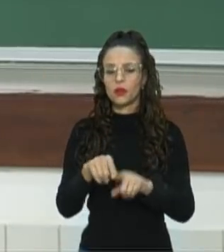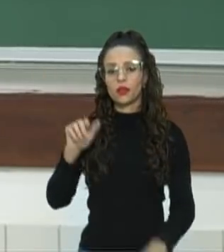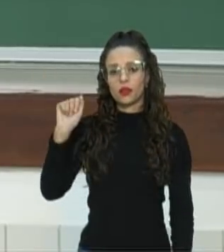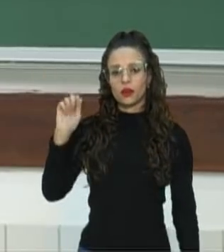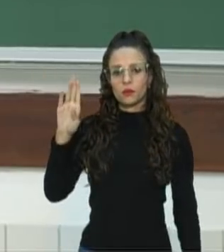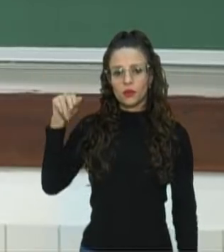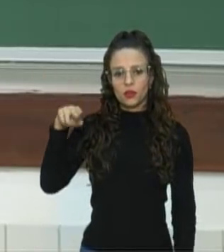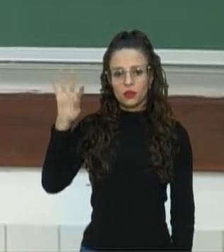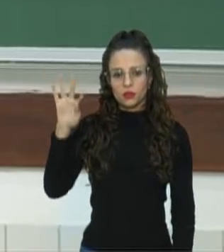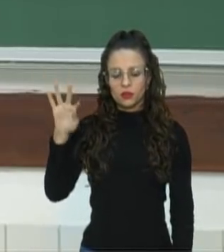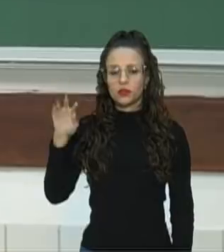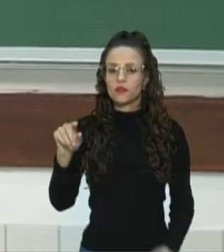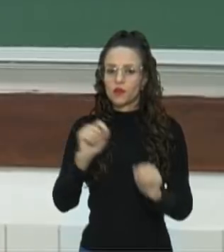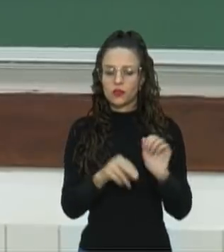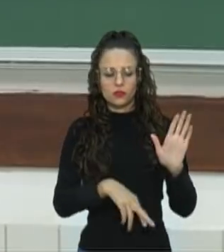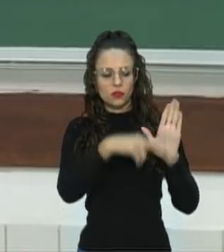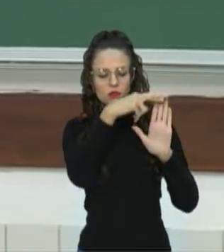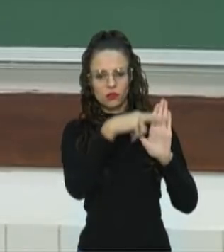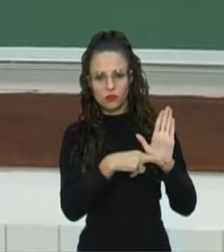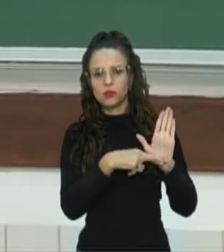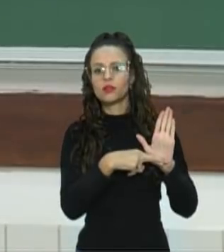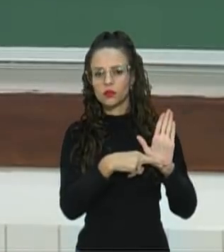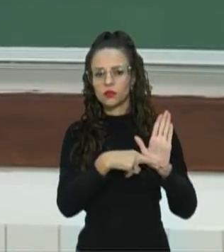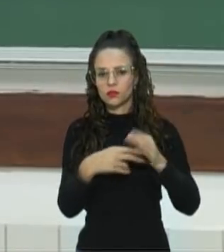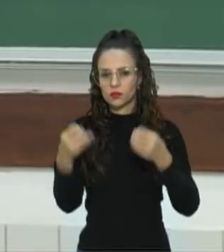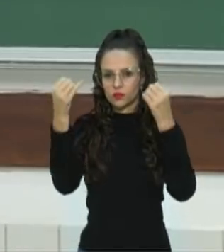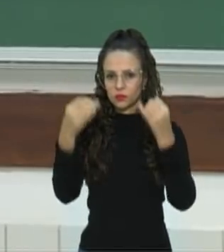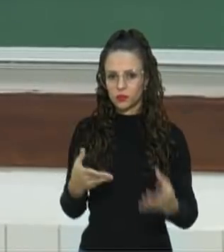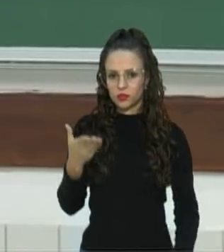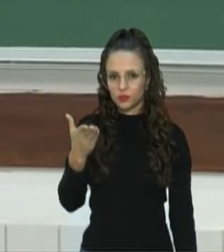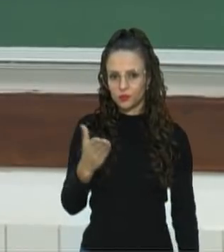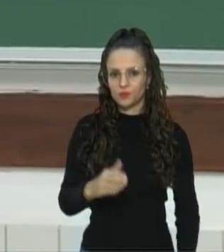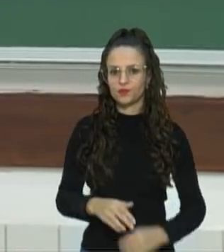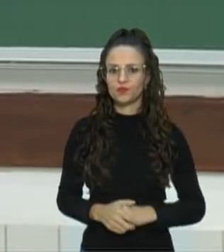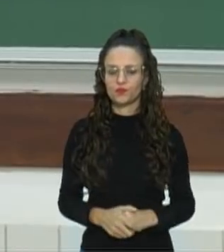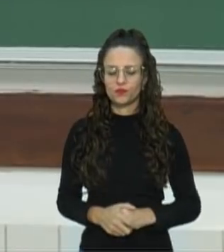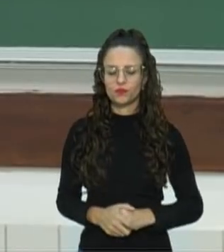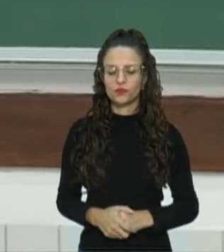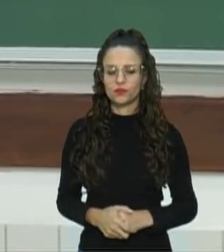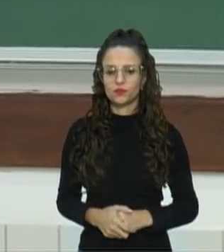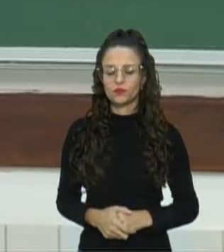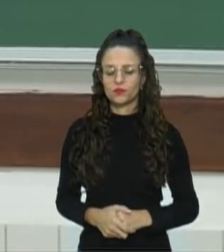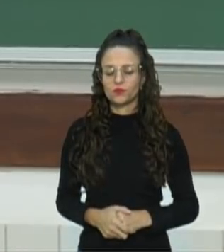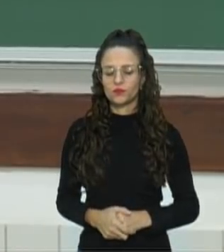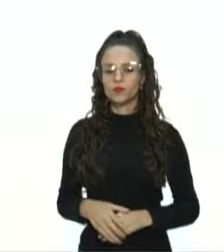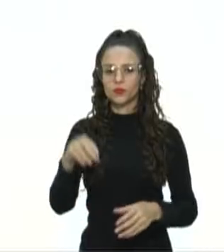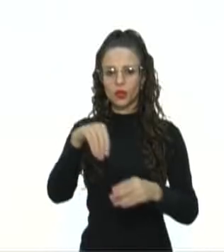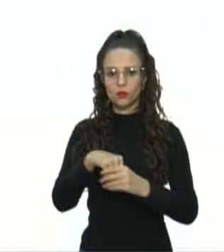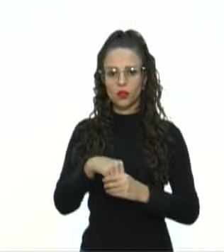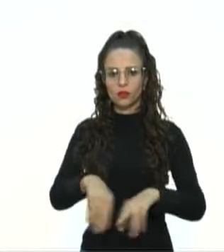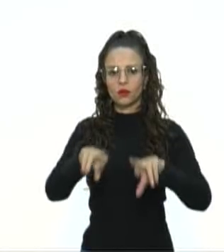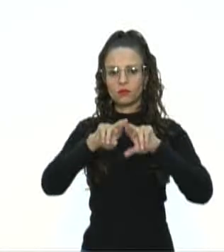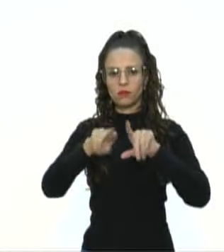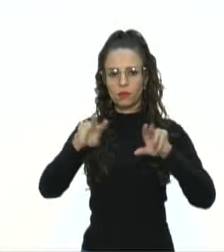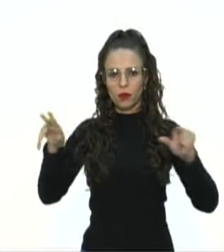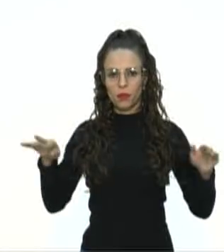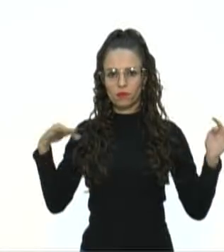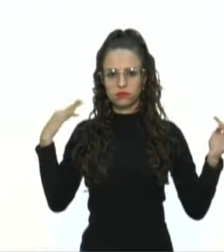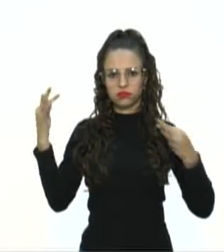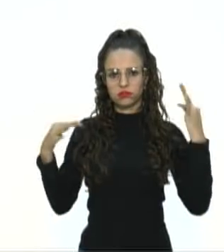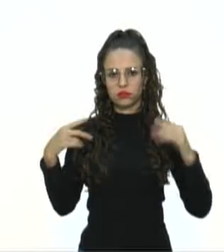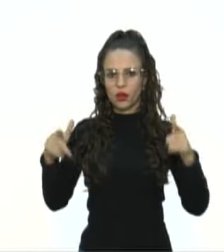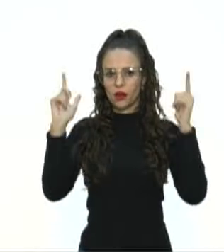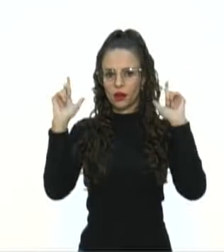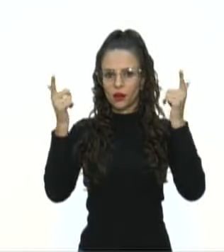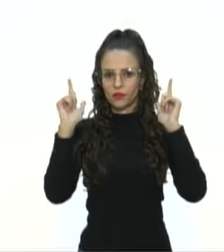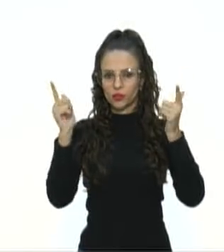ABNT vai fazer essa regulamentação que faz essa definição aqui para vocês, né? Então, dentro das atividades de turismo de aventura, o que está sendo firmado